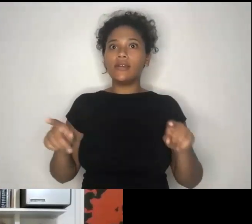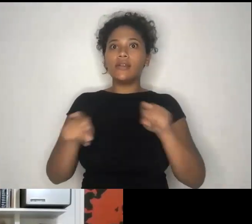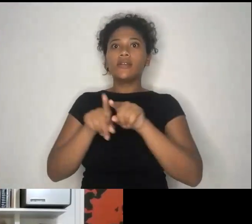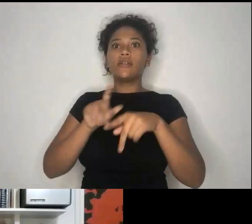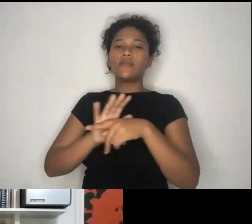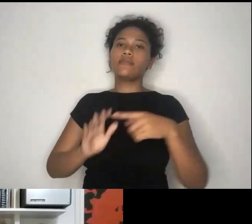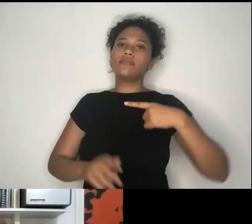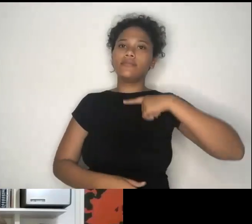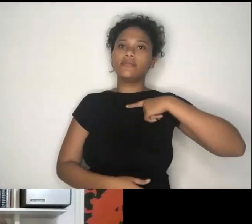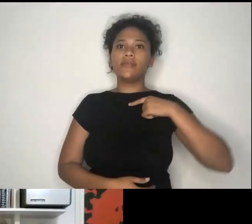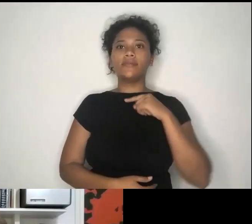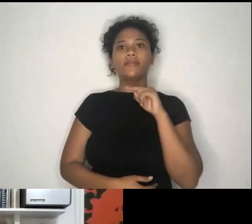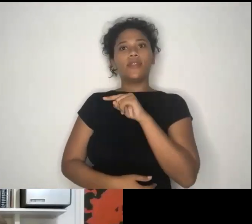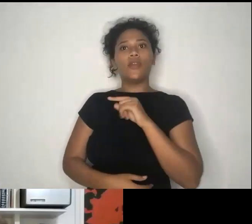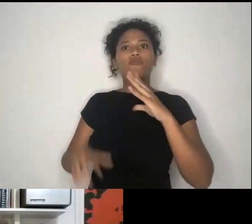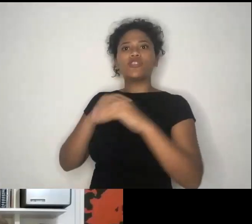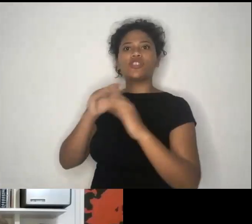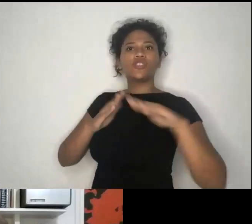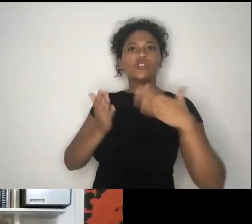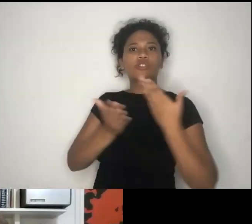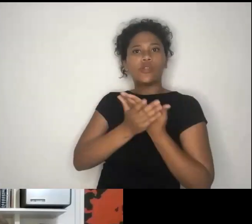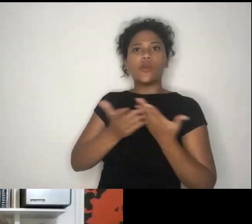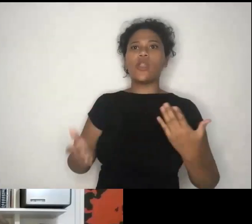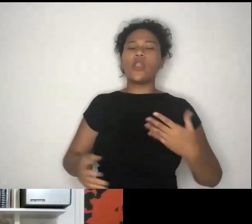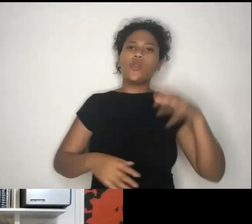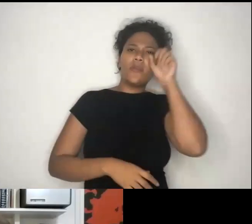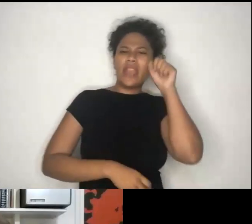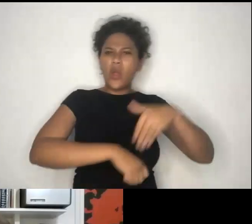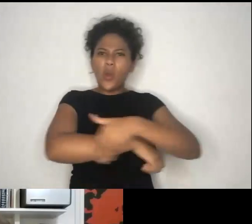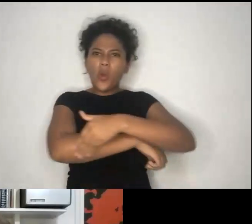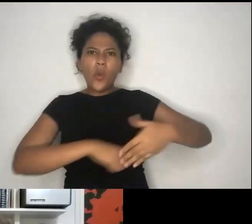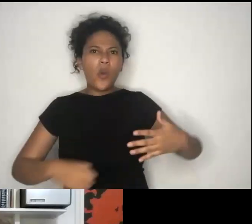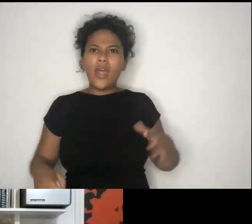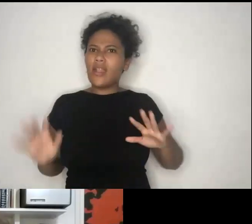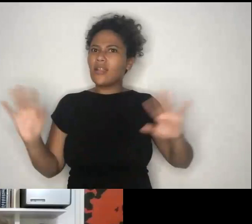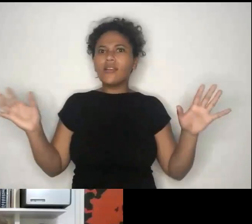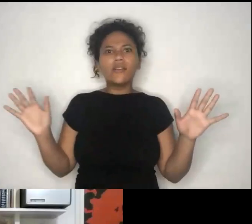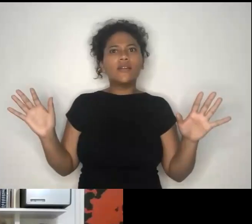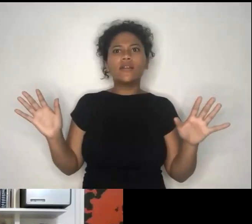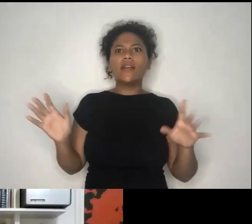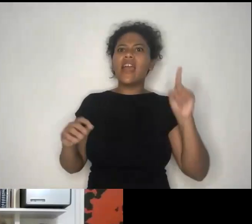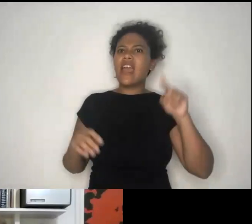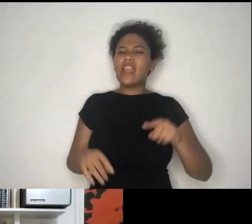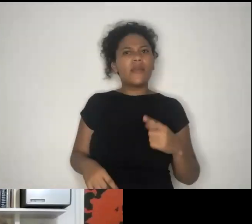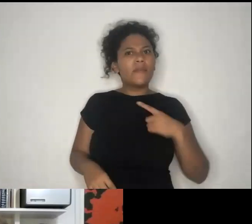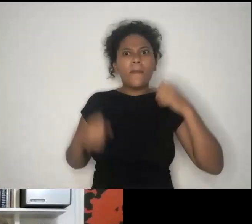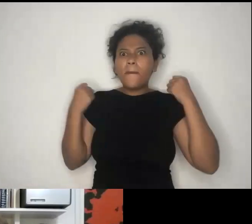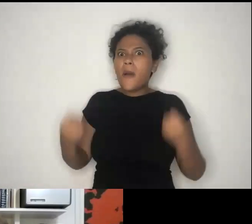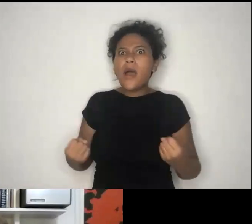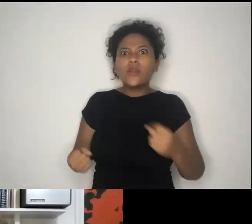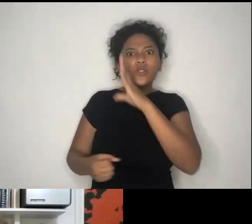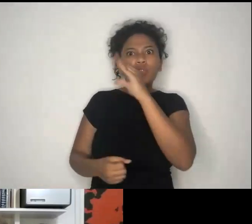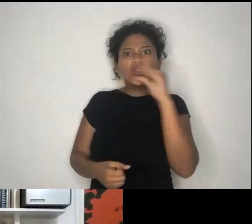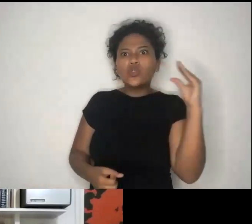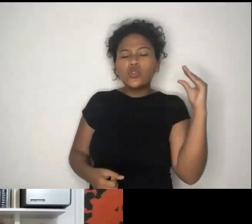sabe fugia da escola dormia na rua era tipo assim era muito Punch era Juventude punk de